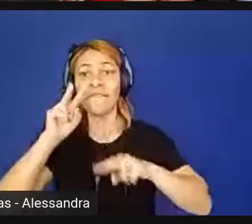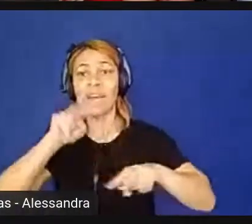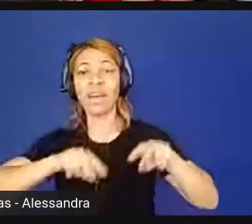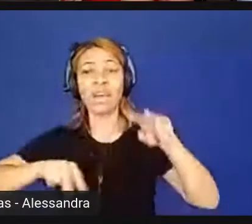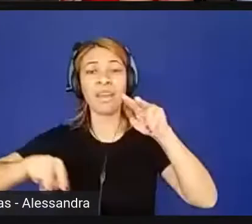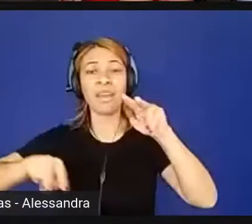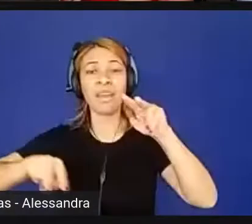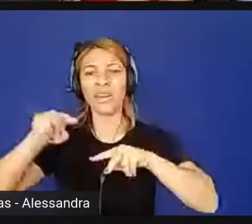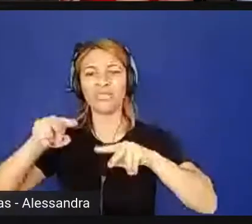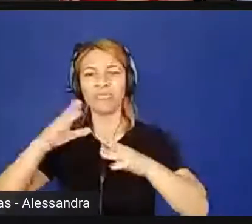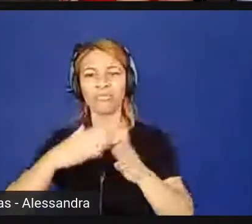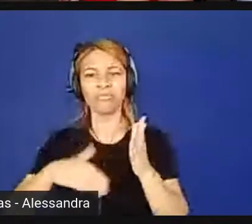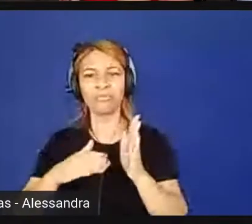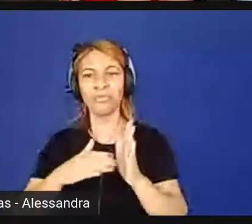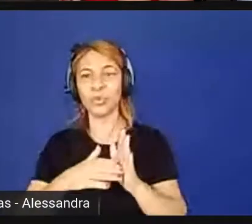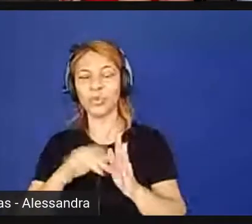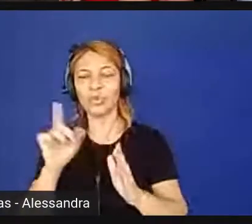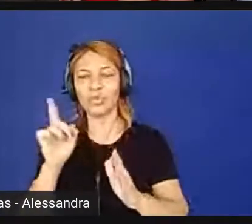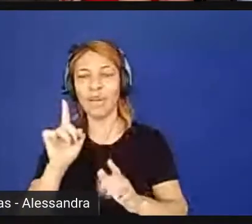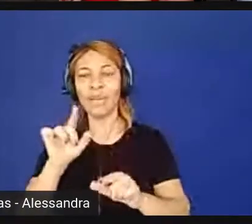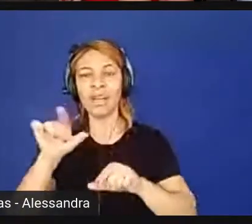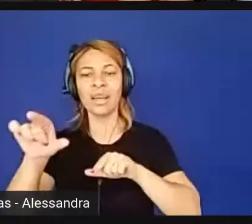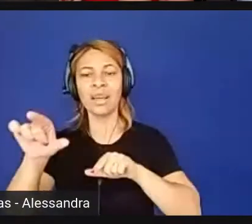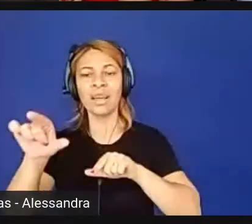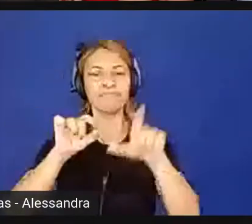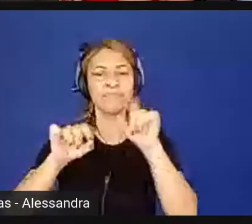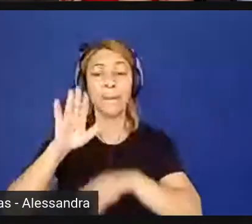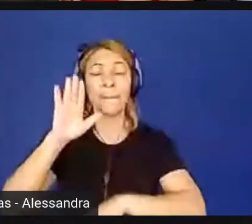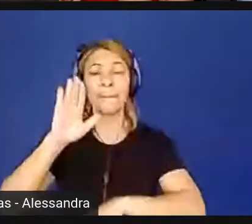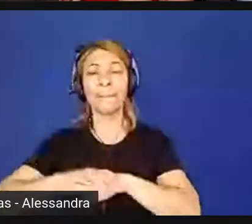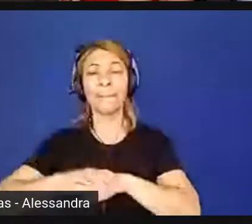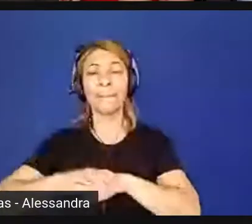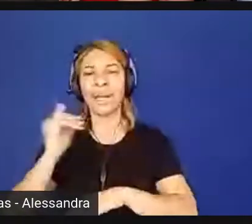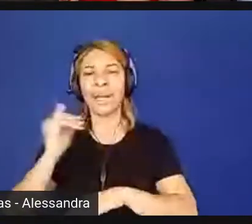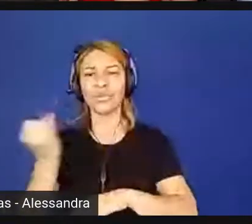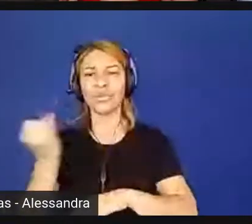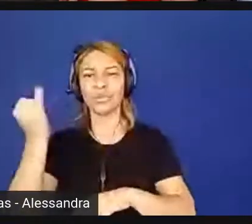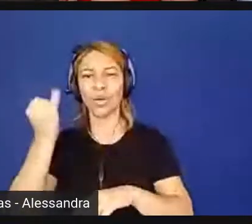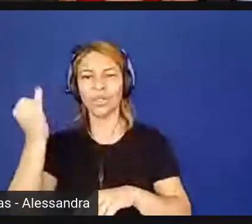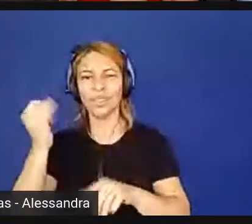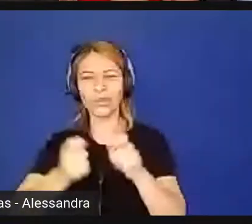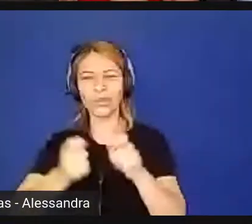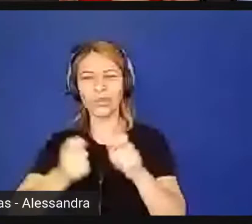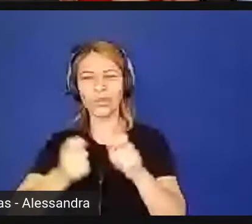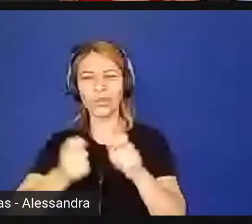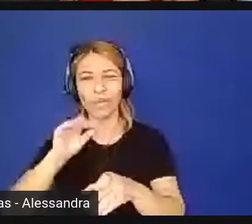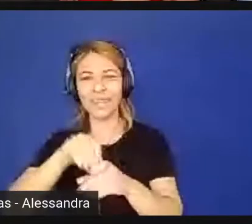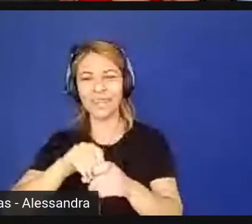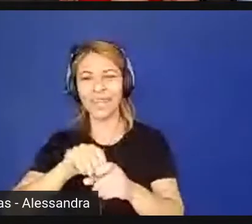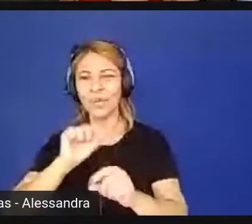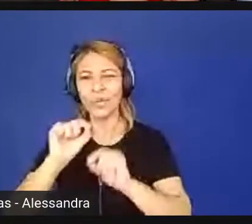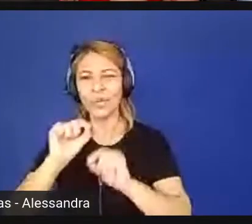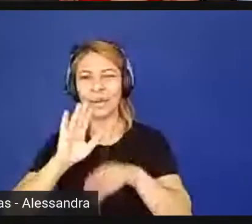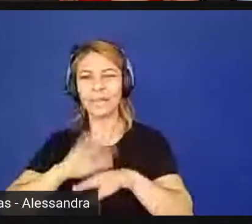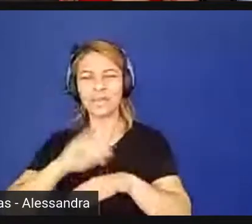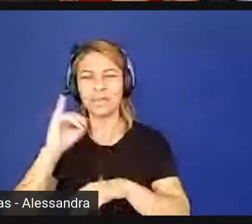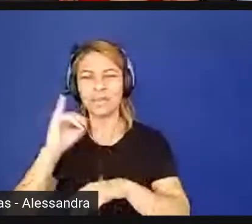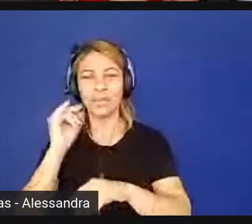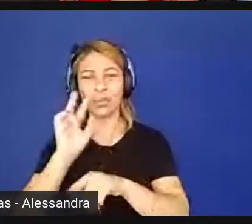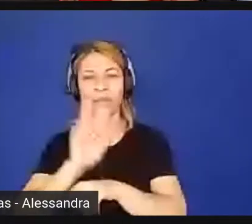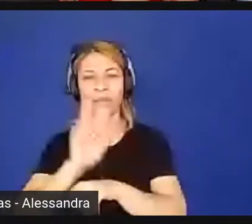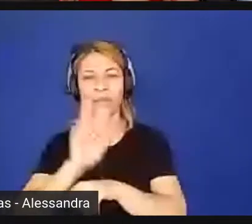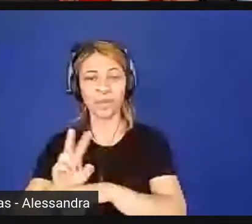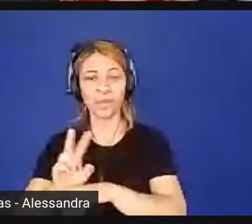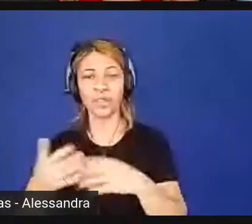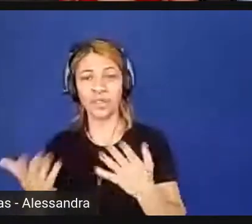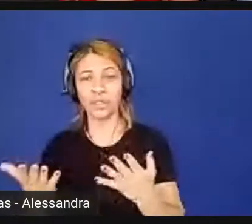tem que selecionar aquilo que é mais importante. Ele tem que ter controles internos proporcionais à importância daquilo que ele está supervisionando. O